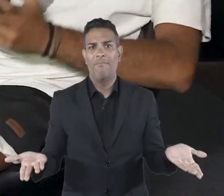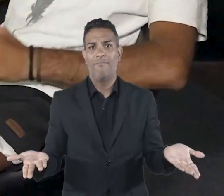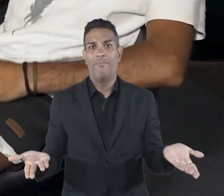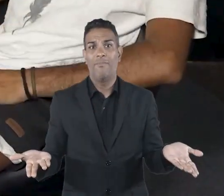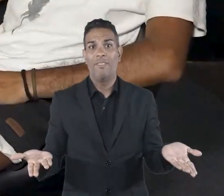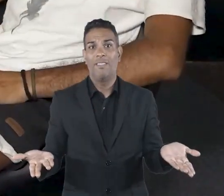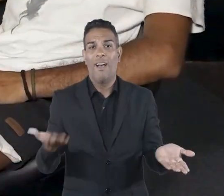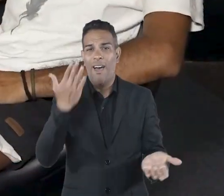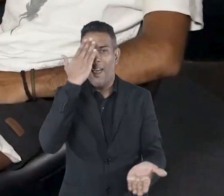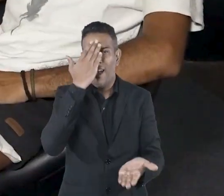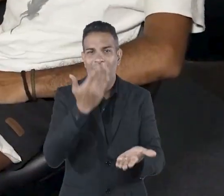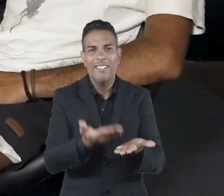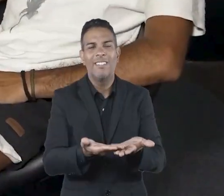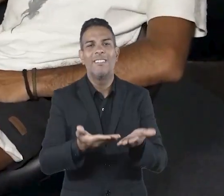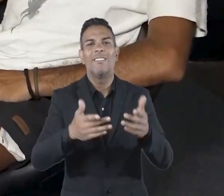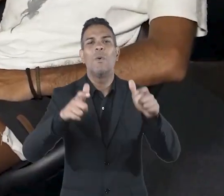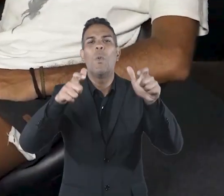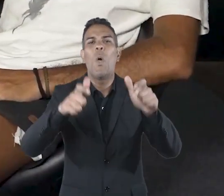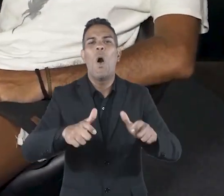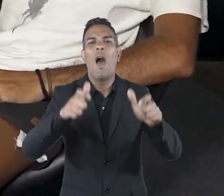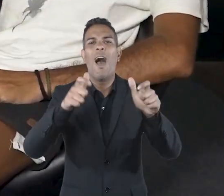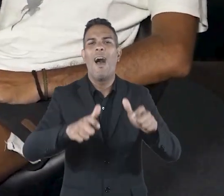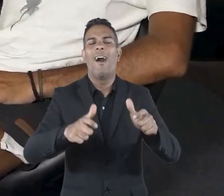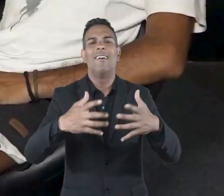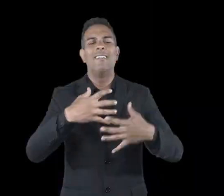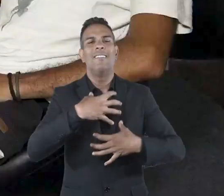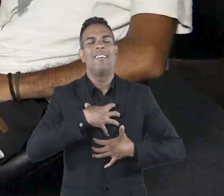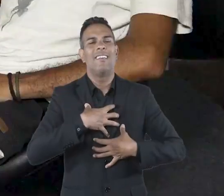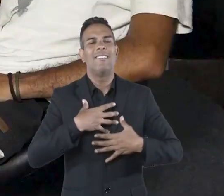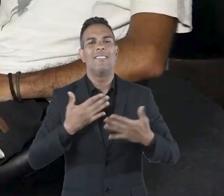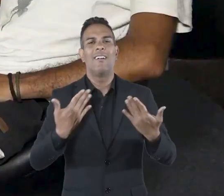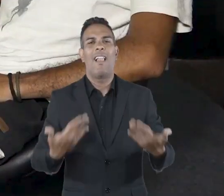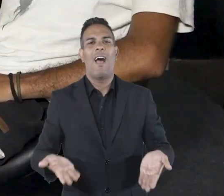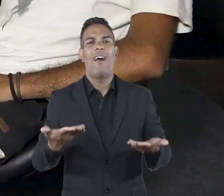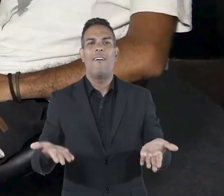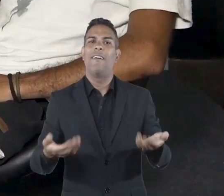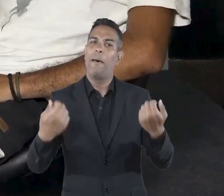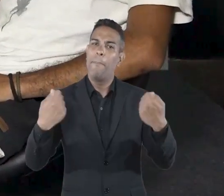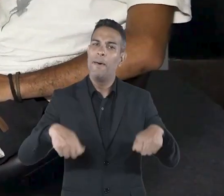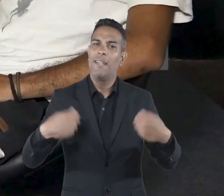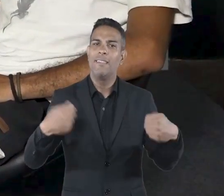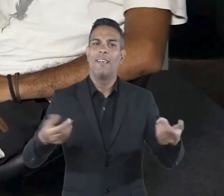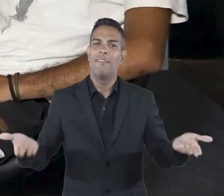acha que é isso, depois muda para aquilo. Mas quando você se encaixa num lugar, é tão